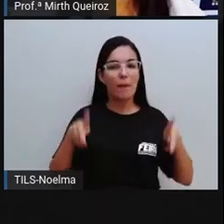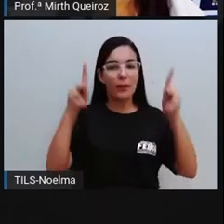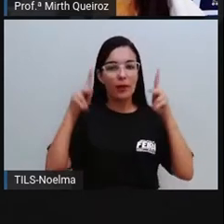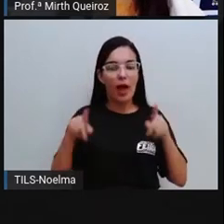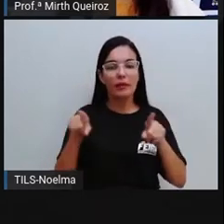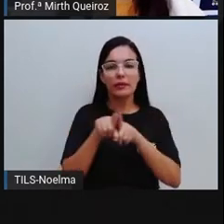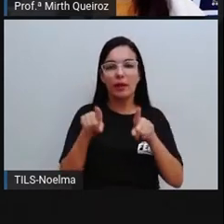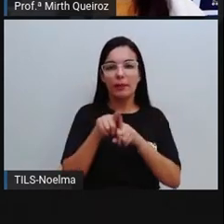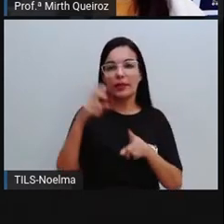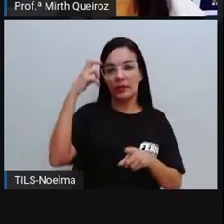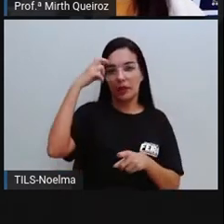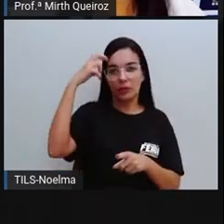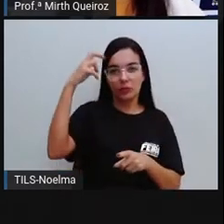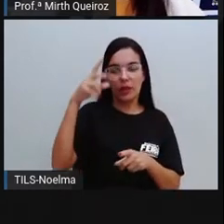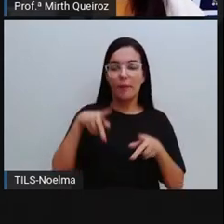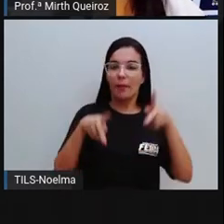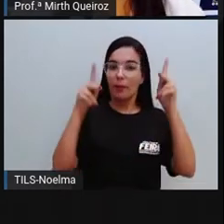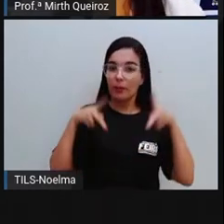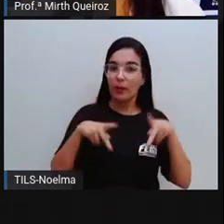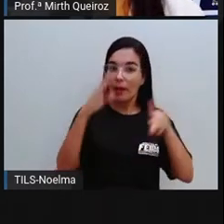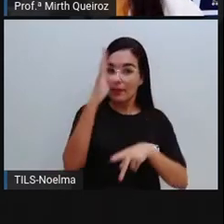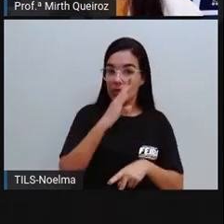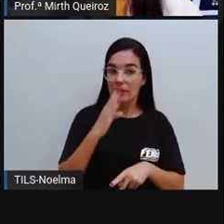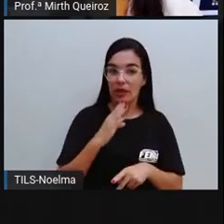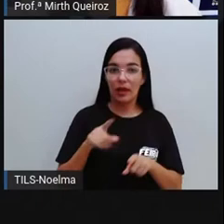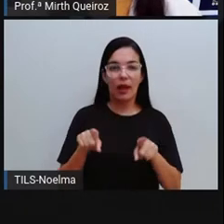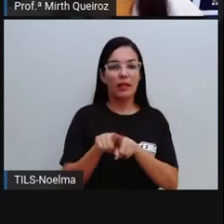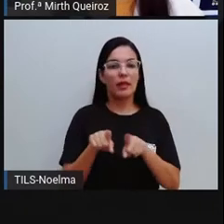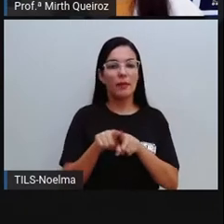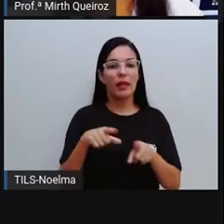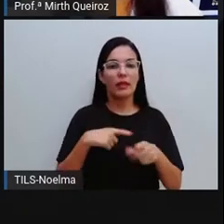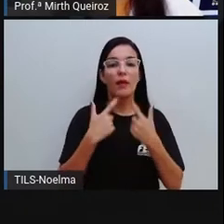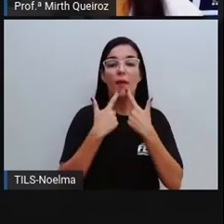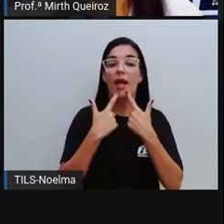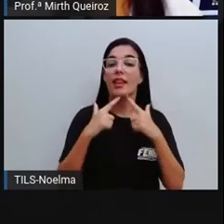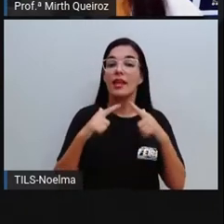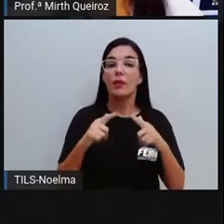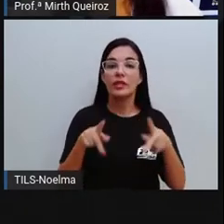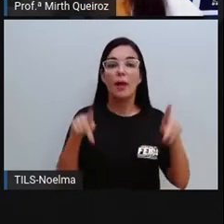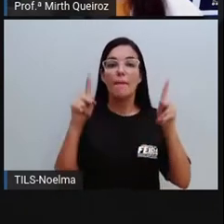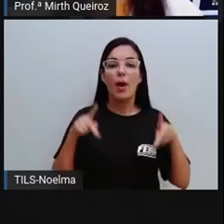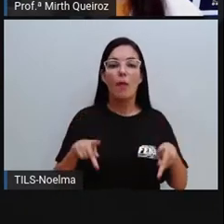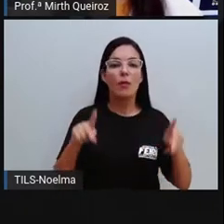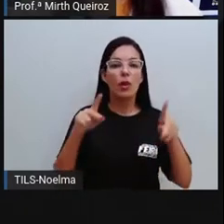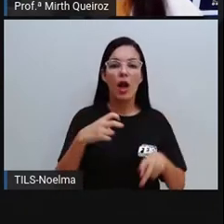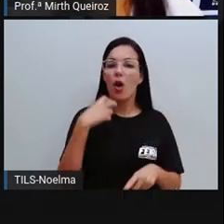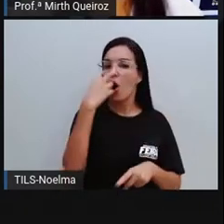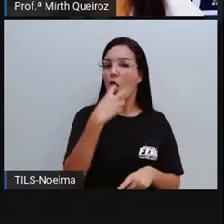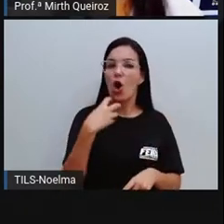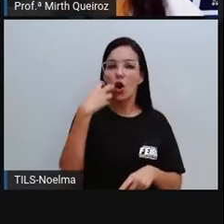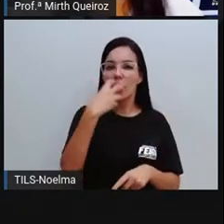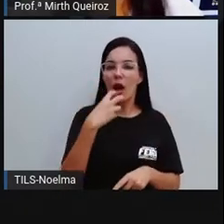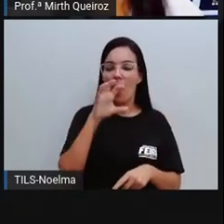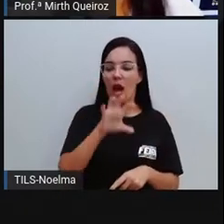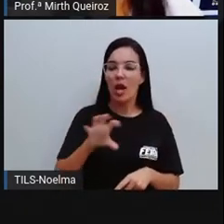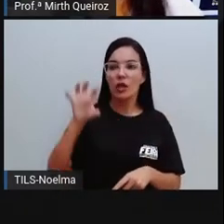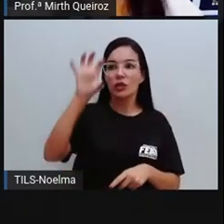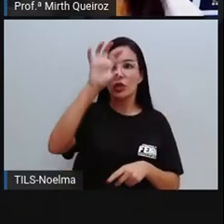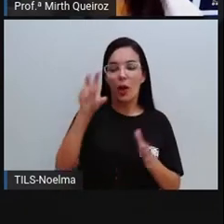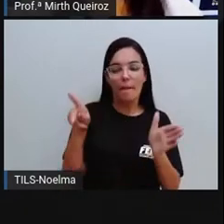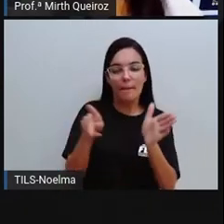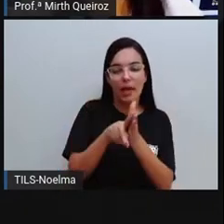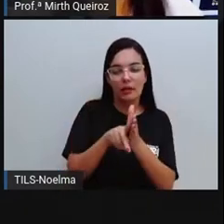popular brasileira e apresenta uma linguagem popular, oral, regional